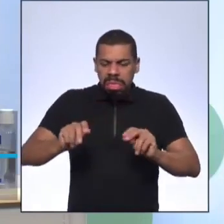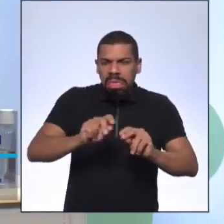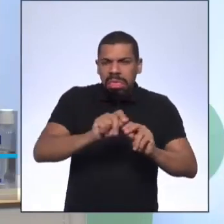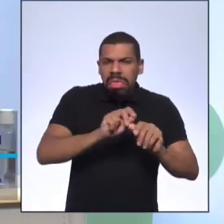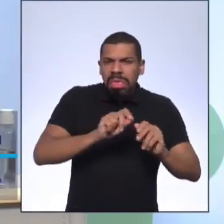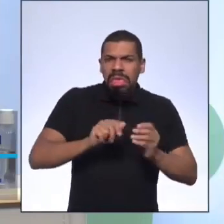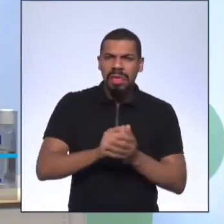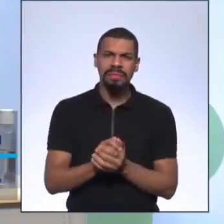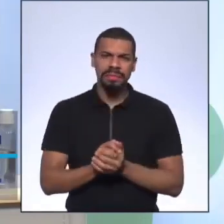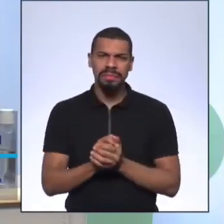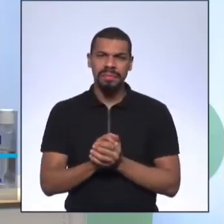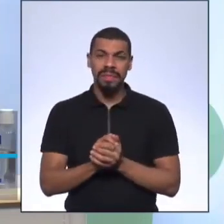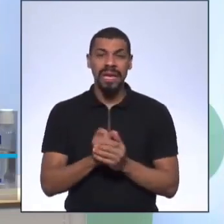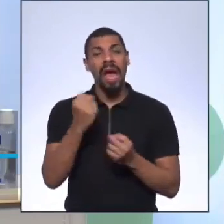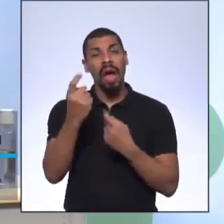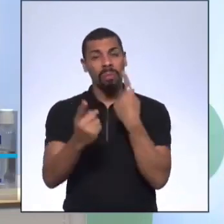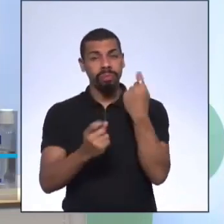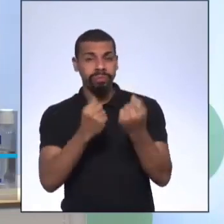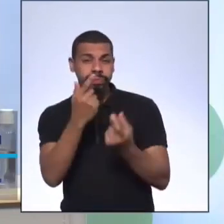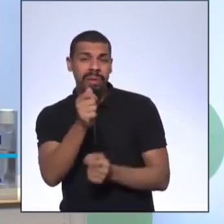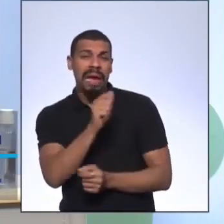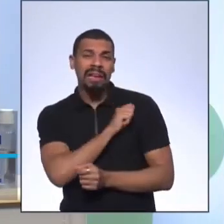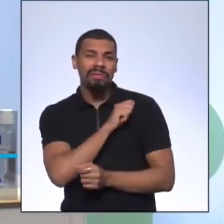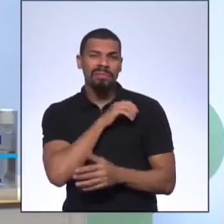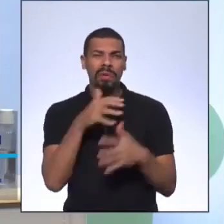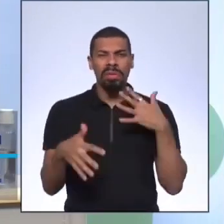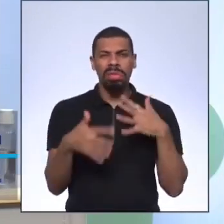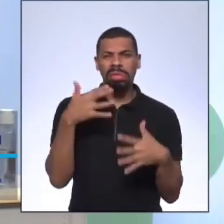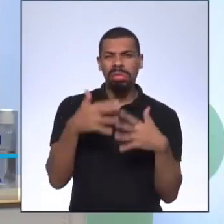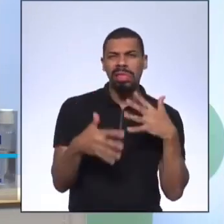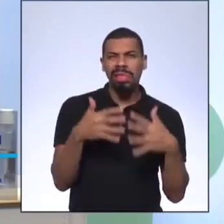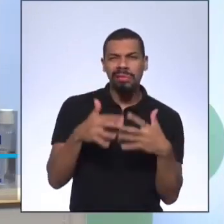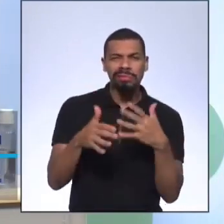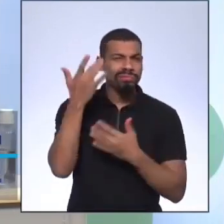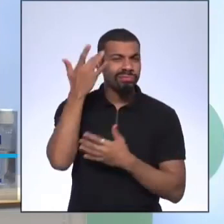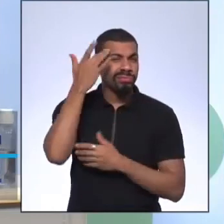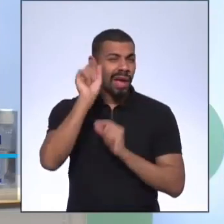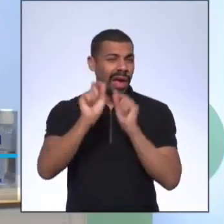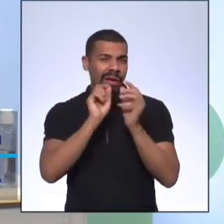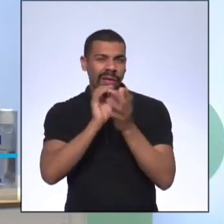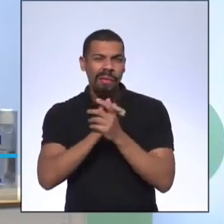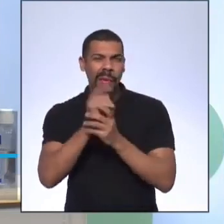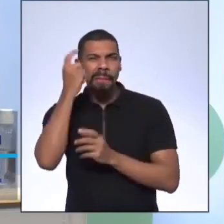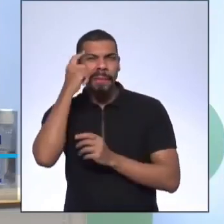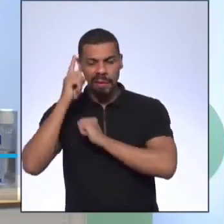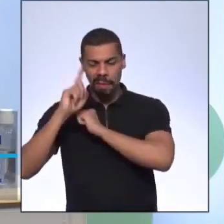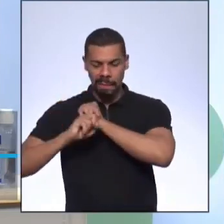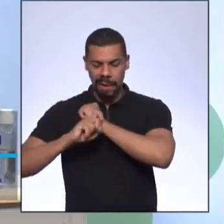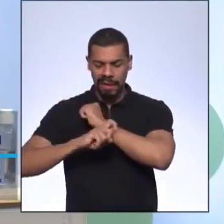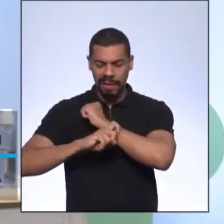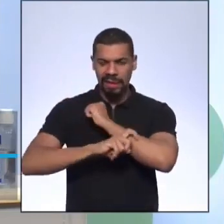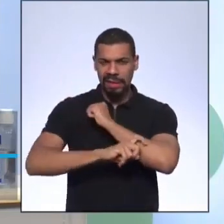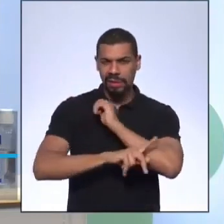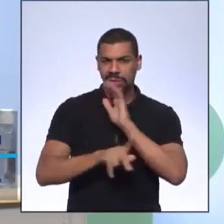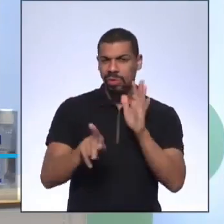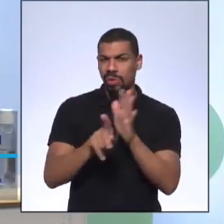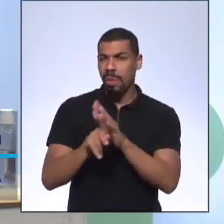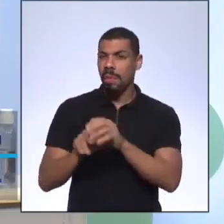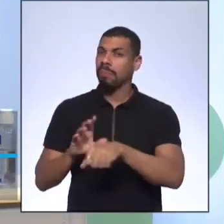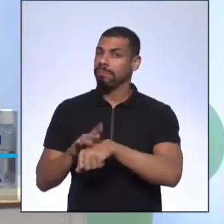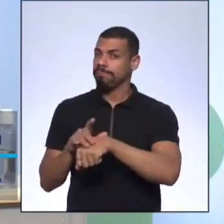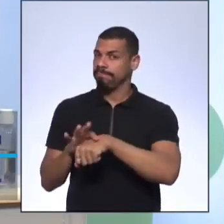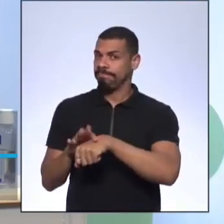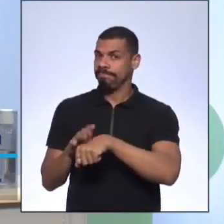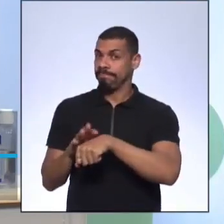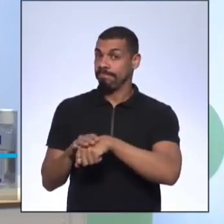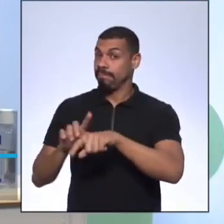vê aqui que alguns alunos estão um pouco confusos e outros associam as bactérias só a doenças, mas eles não